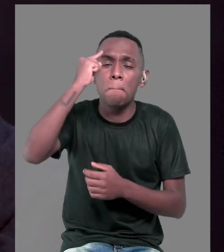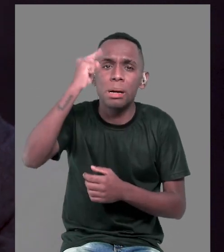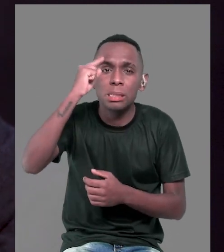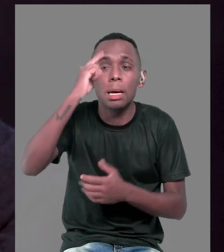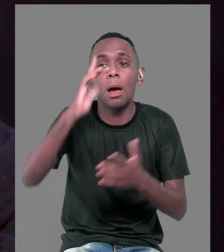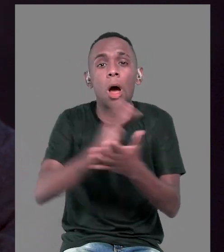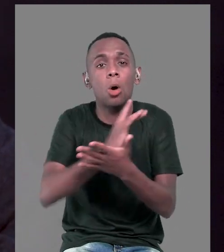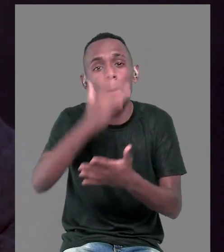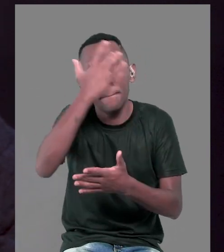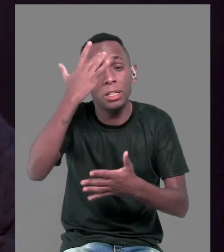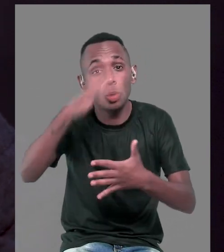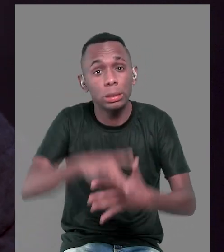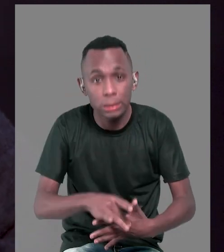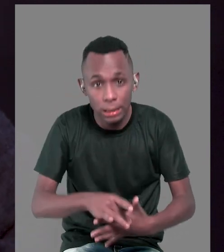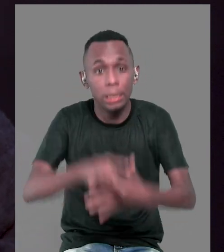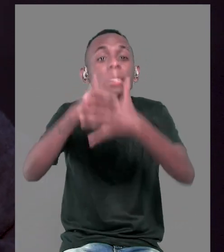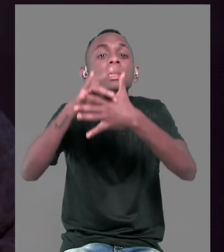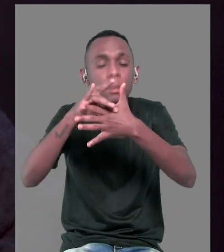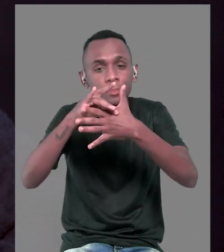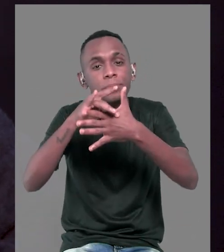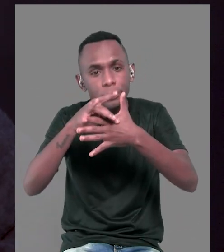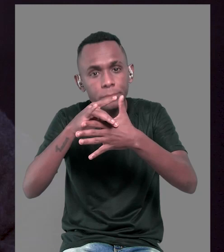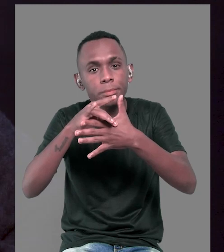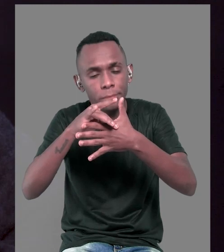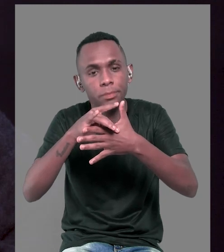autocráticos, que aí estão,